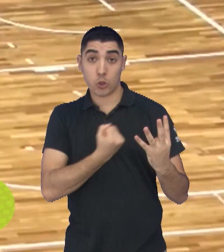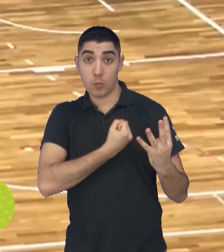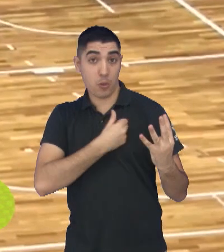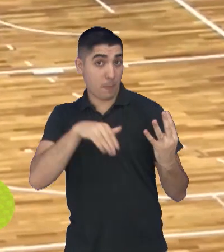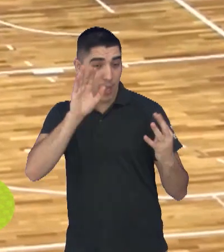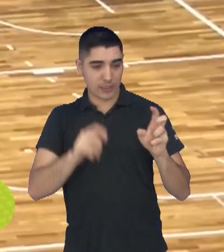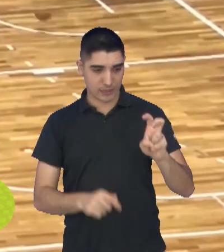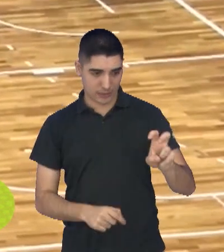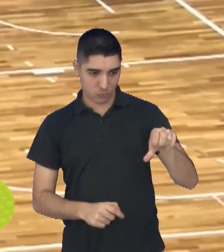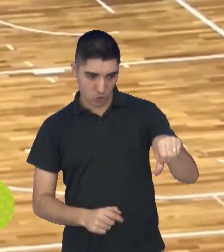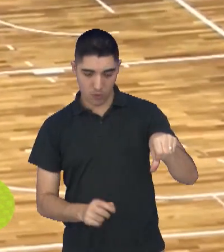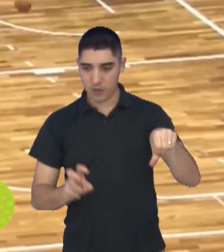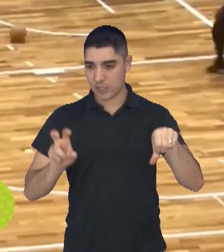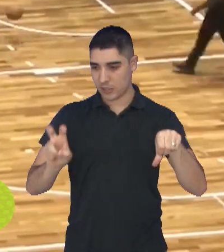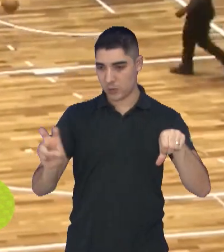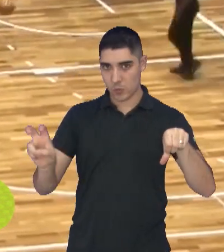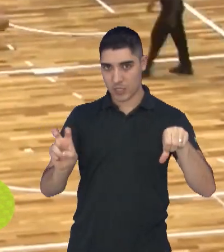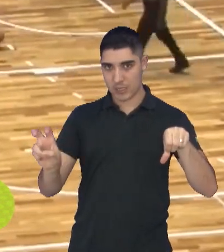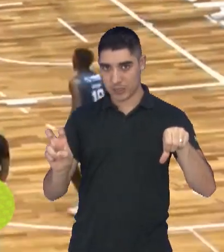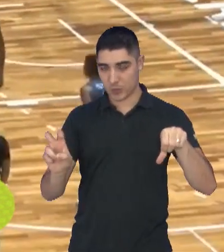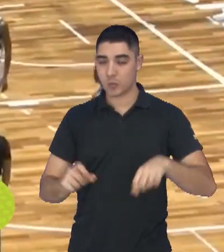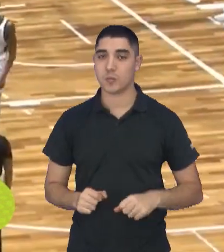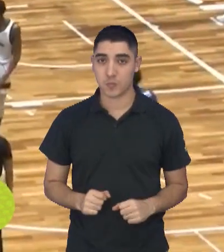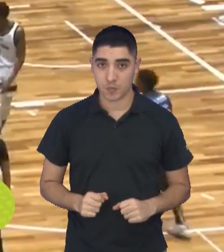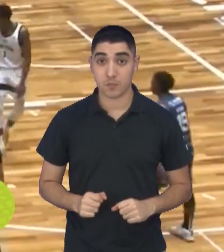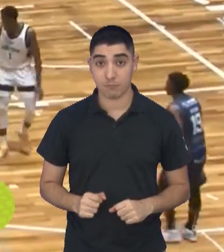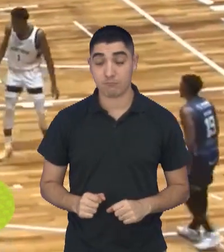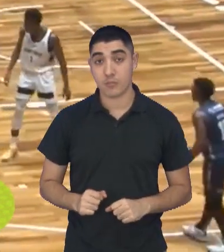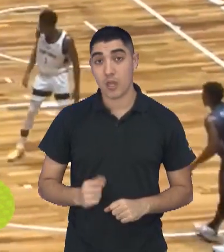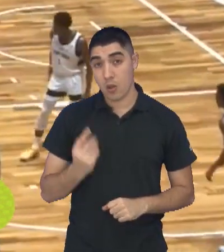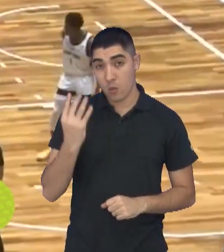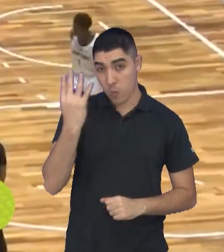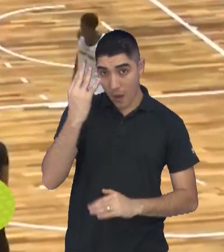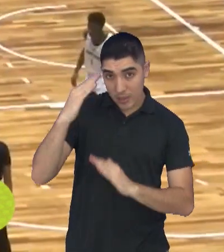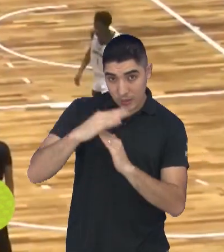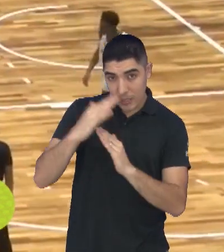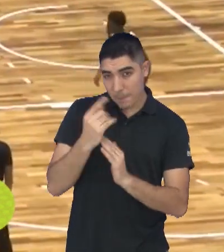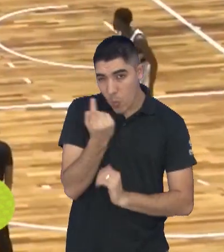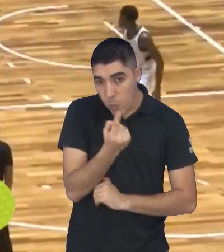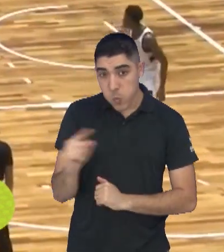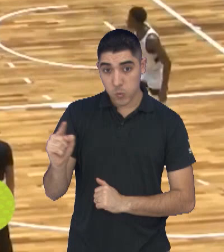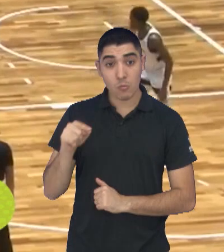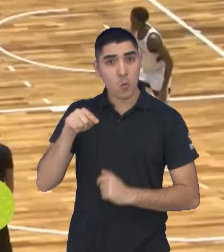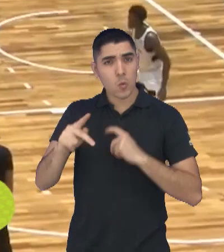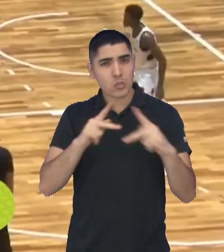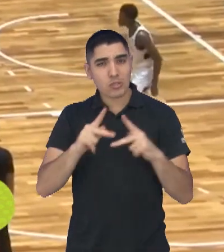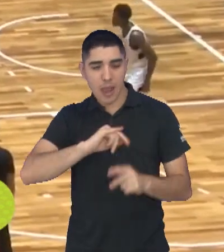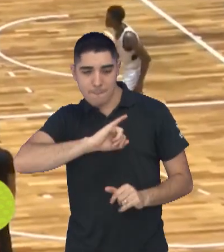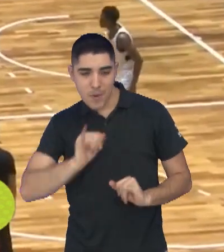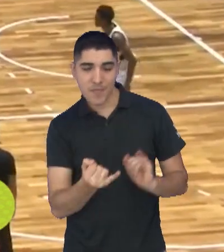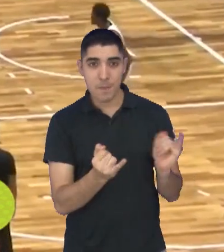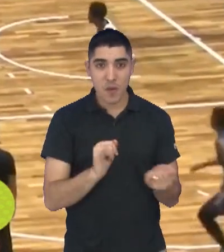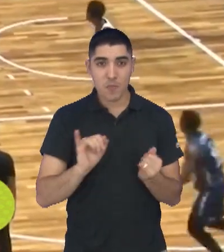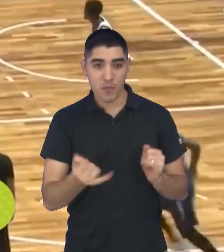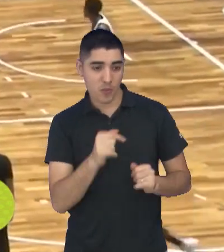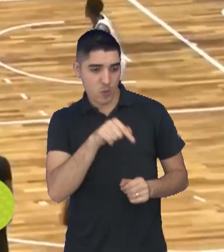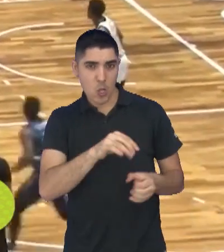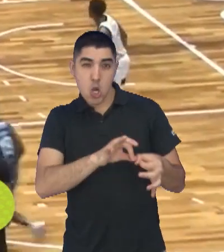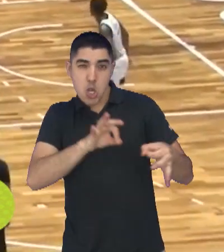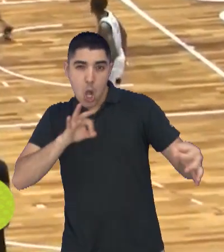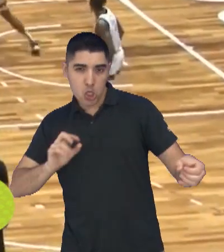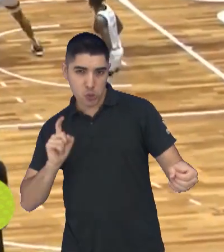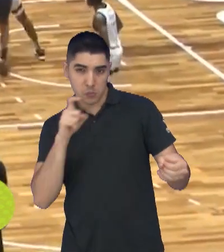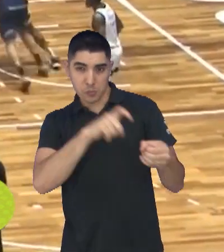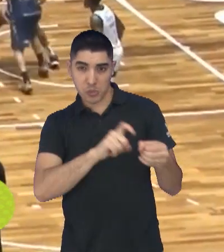vantagem, 59-55. No último período, o São José aproveitou mais uma vez a zona morta para colocar